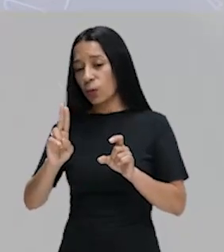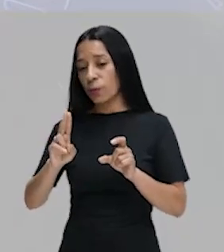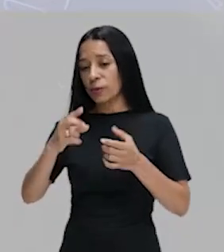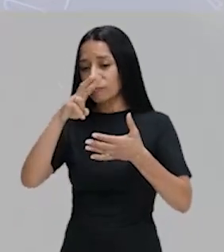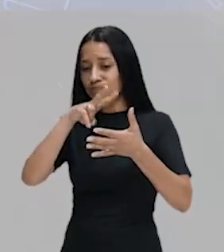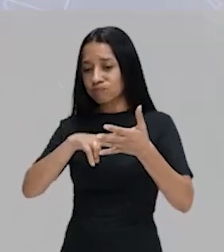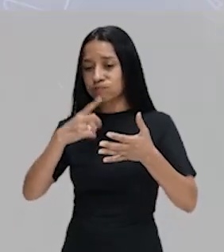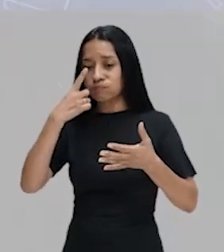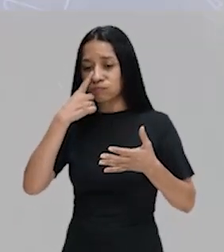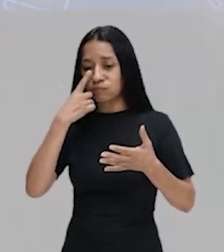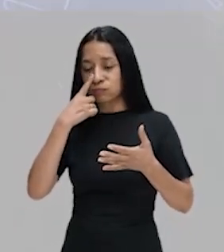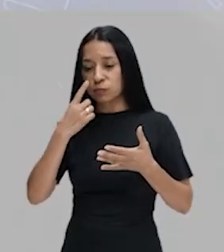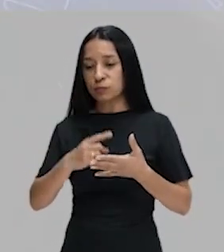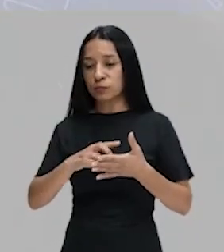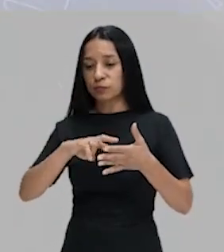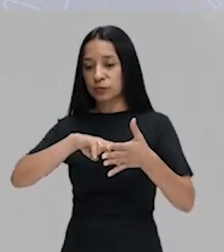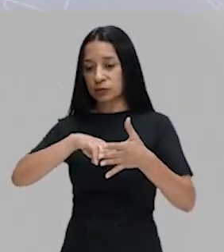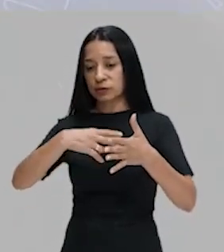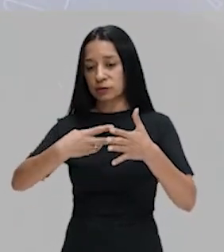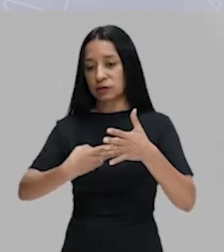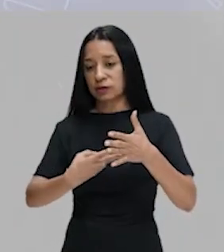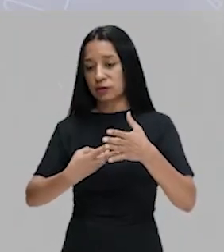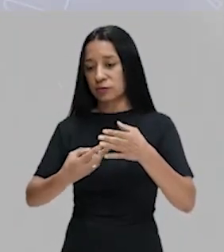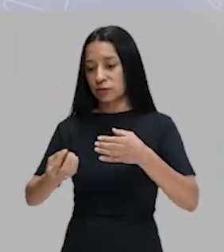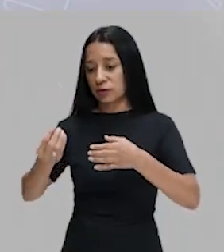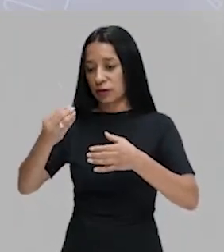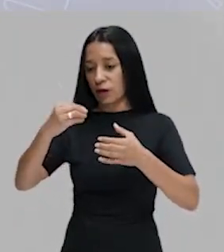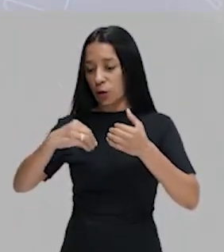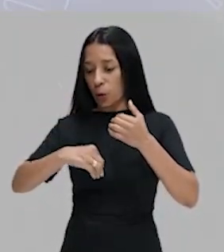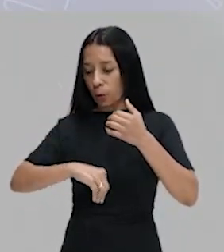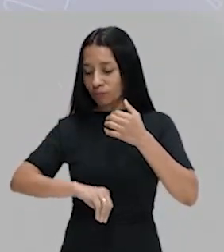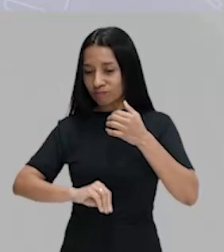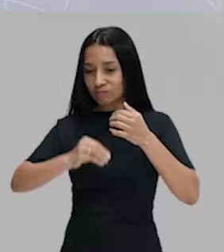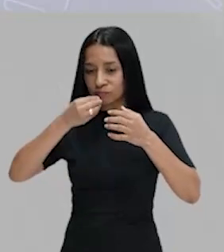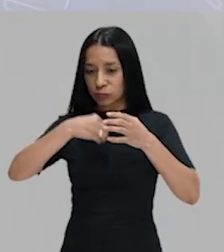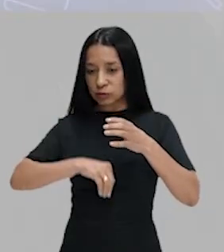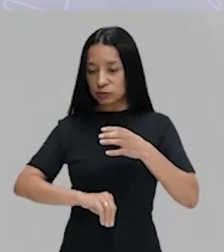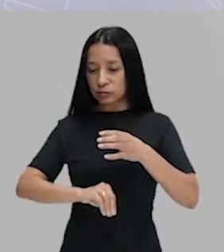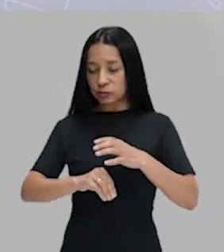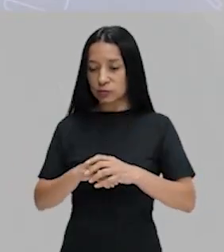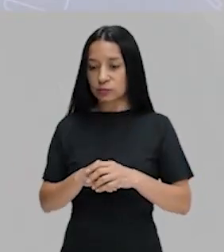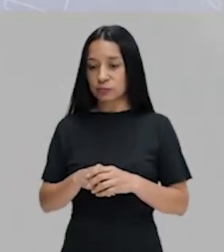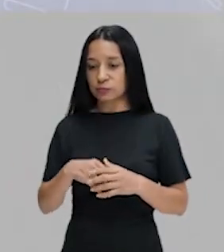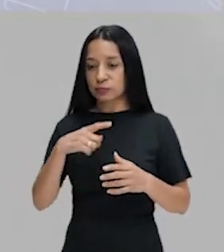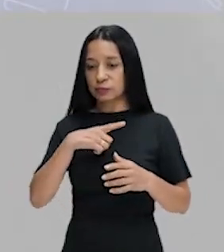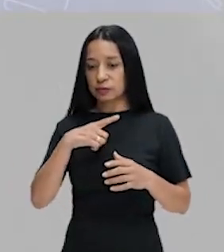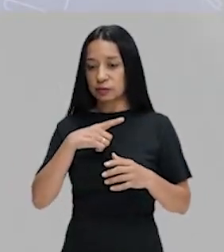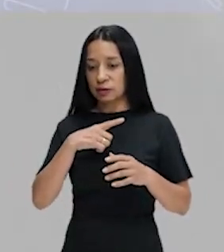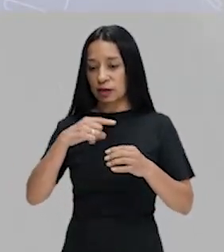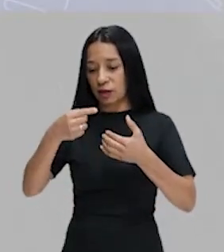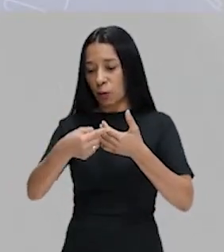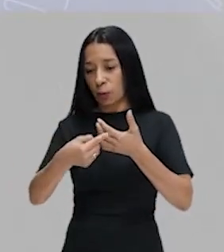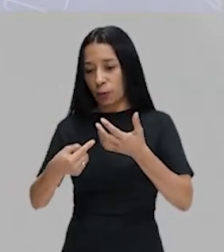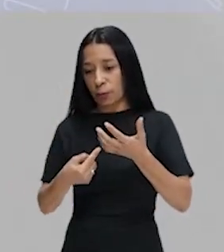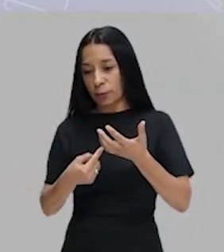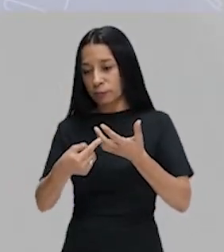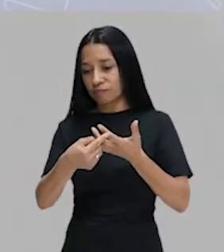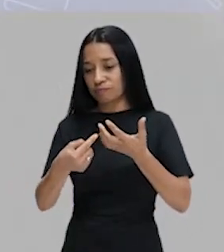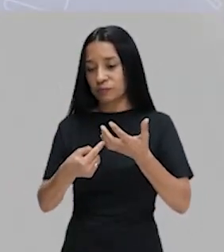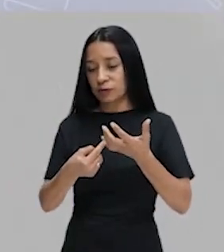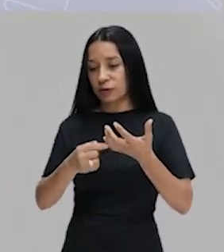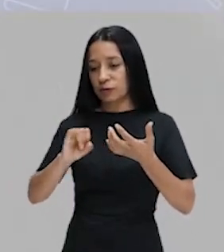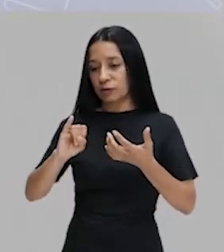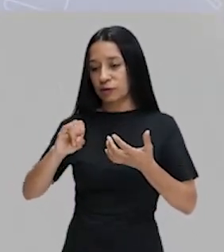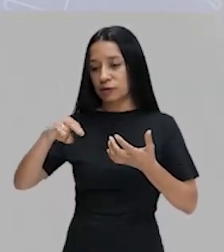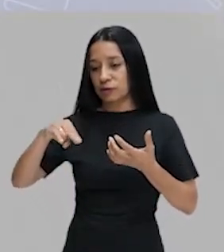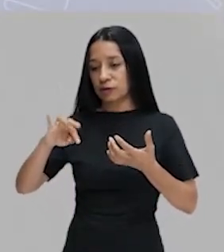intestino. Ou seja, celenterado quer dizer possuidor de cavidade intestinal. Então,